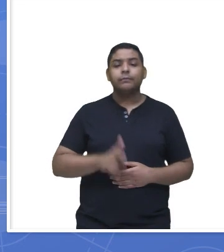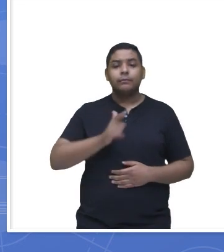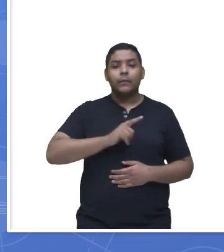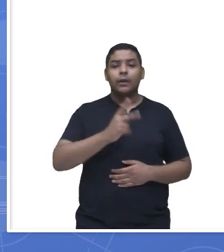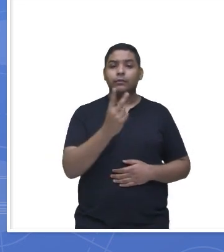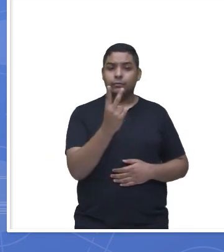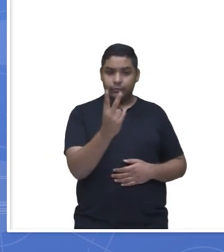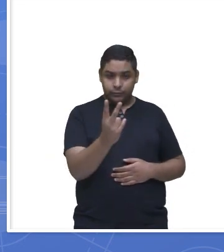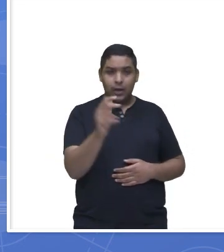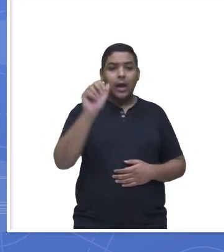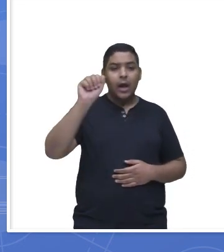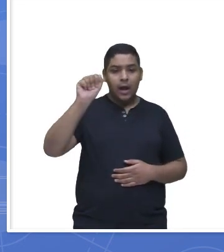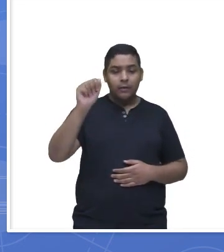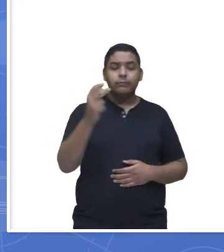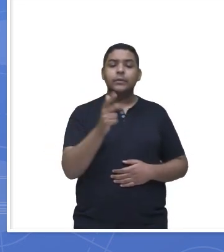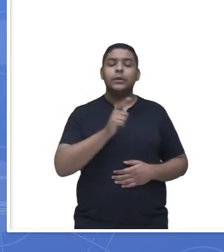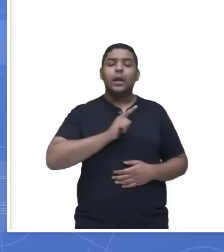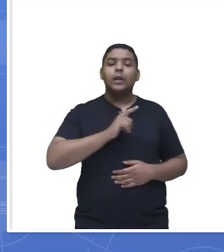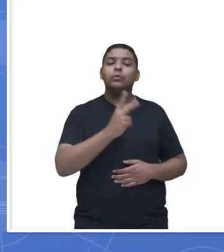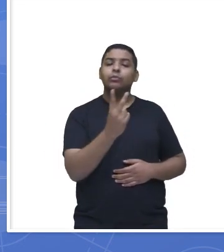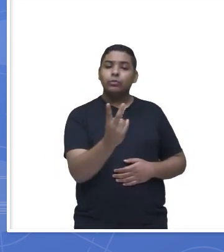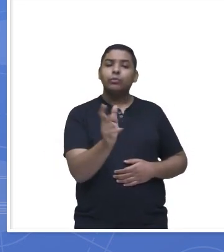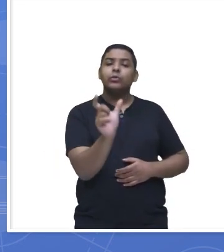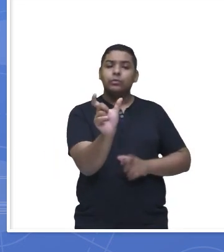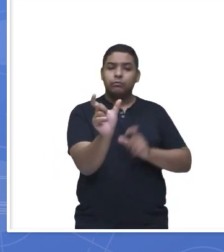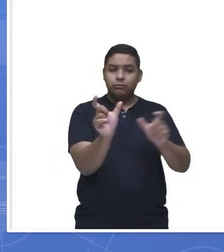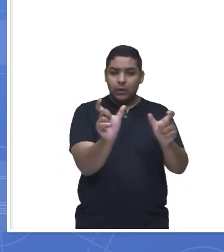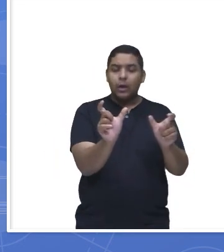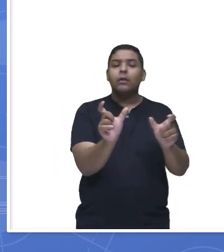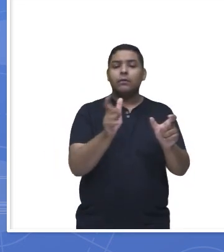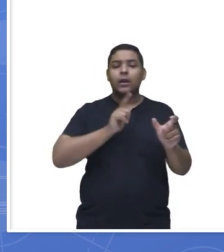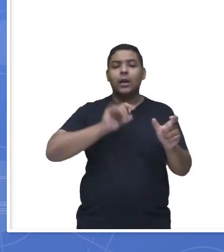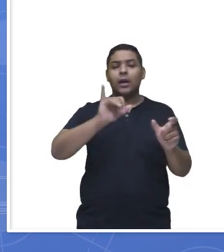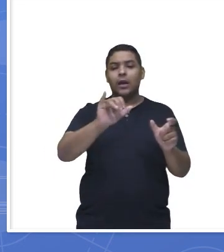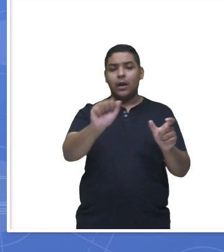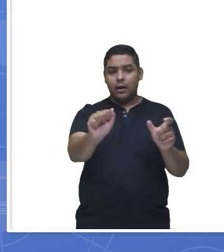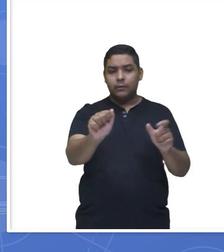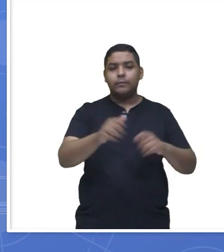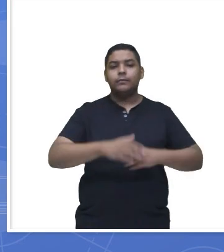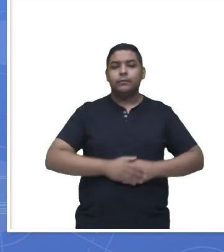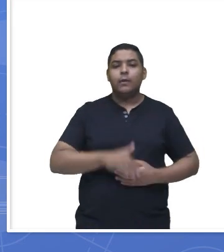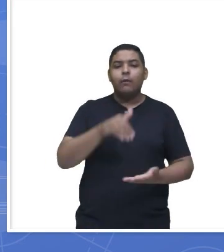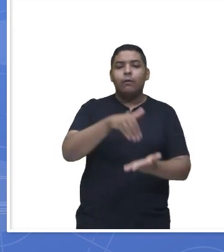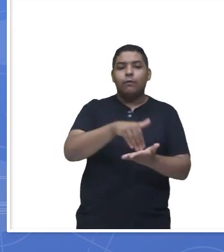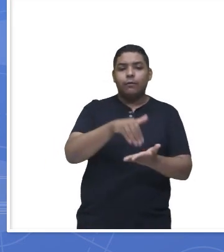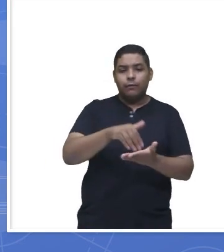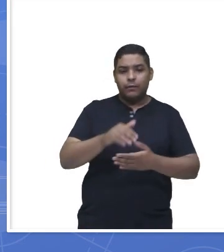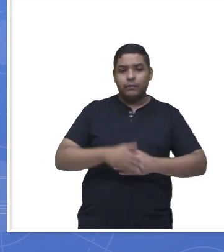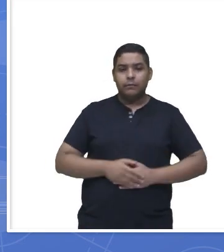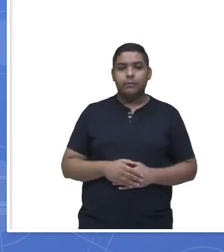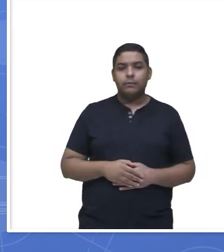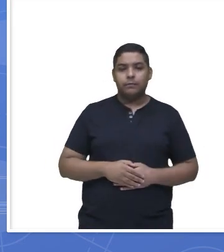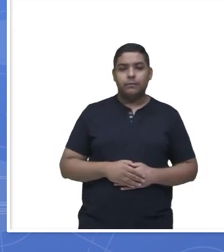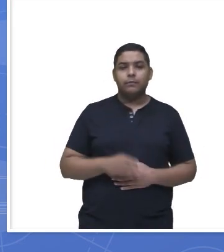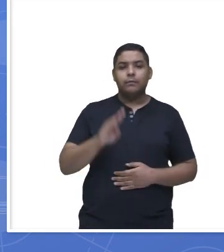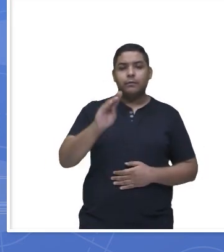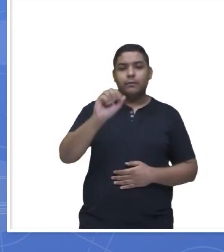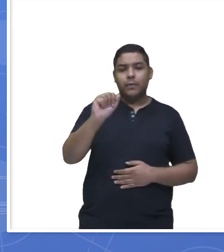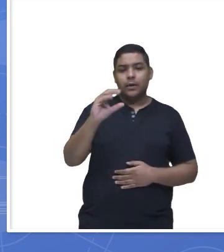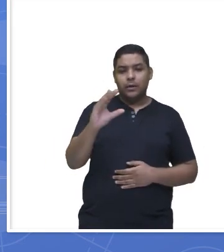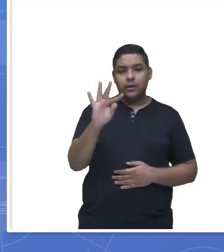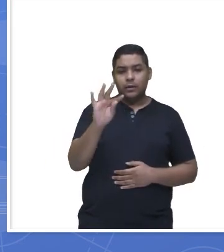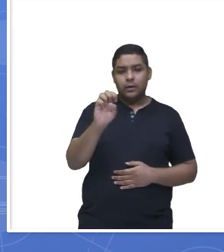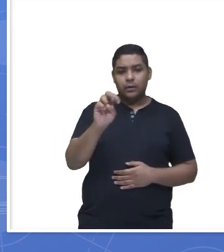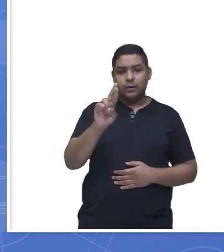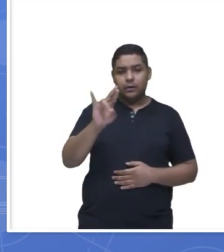em IA, porém, a gente pode observar tranquilamente que bactéria tem a mesma pronunciação praticamente da